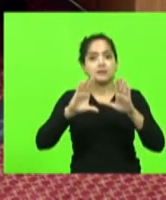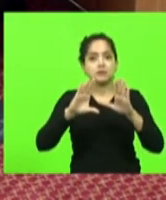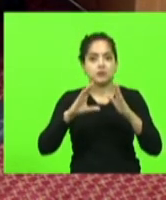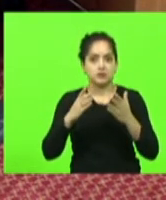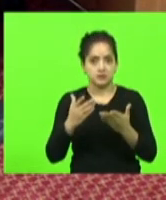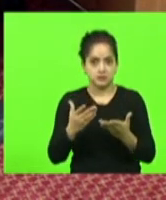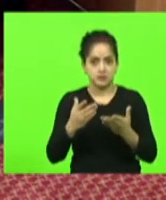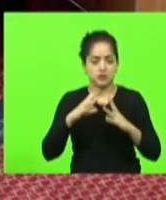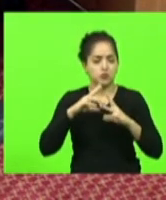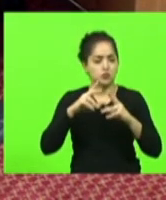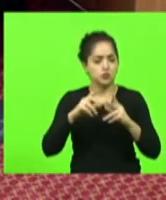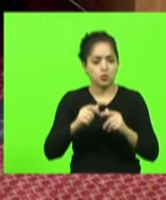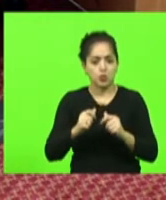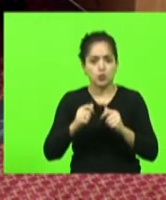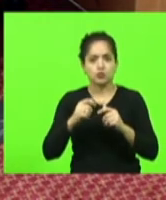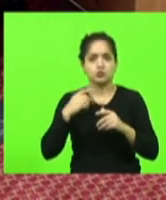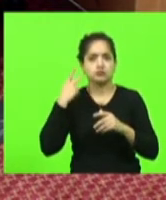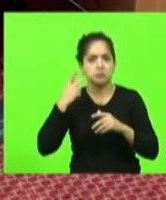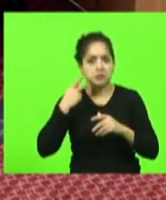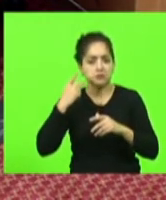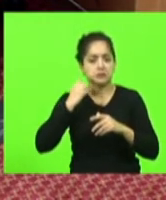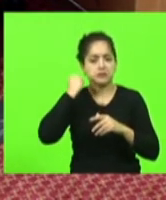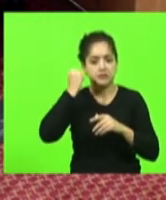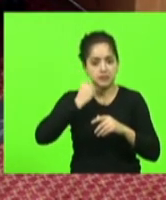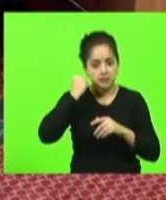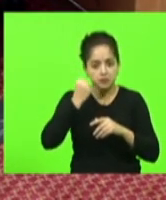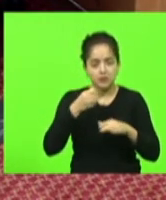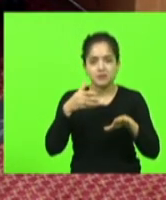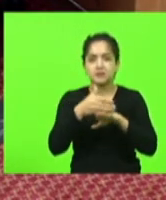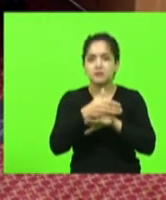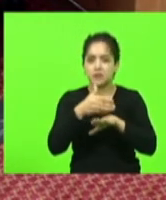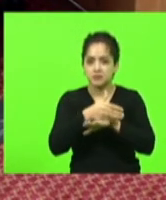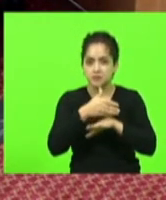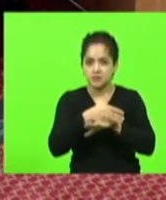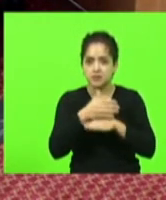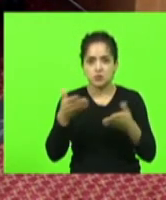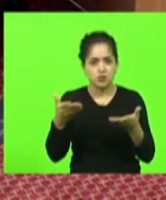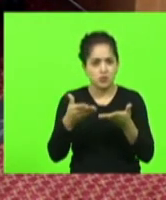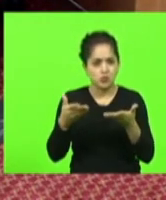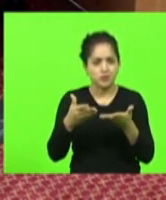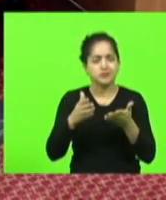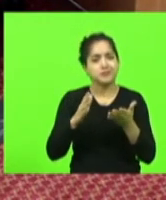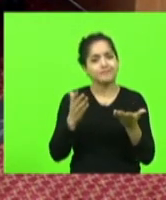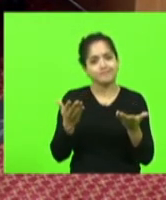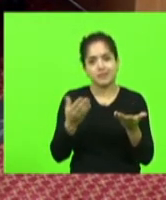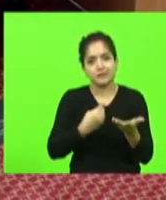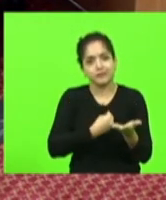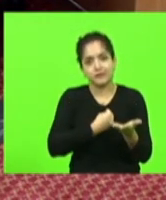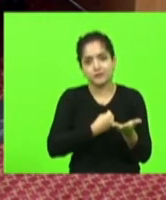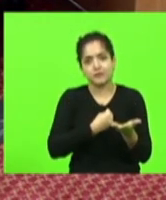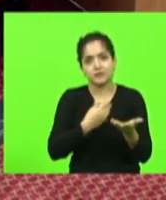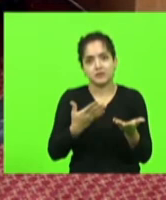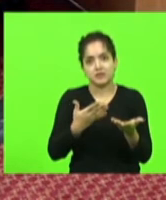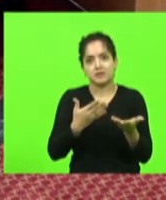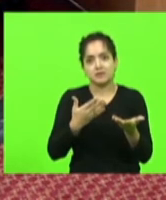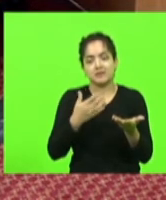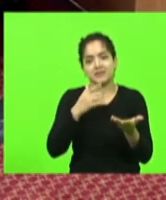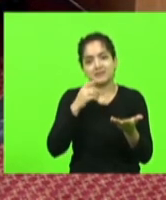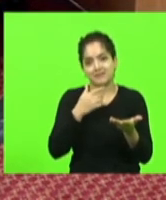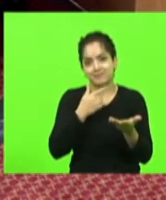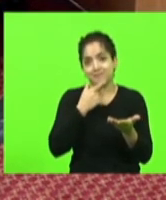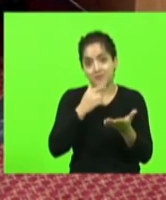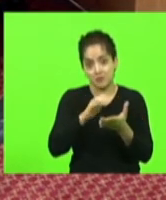respeitando todos os parlamentares e senadores que bela participaram que hoje já não estão mais nem aqui um deles É meu falecido marido